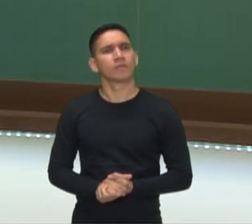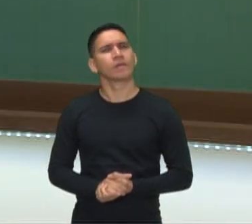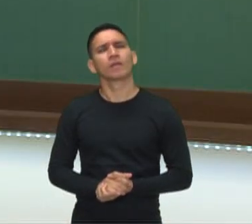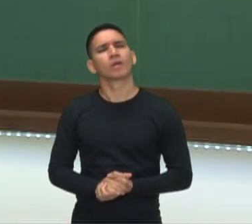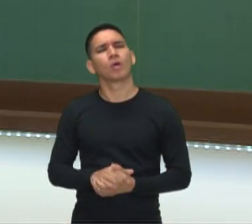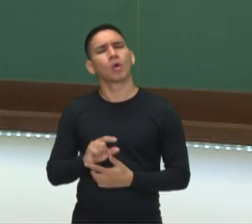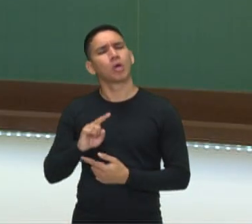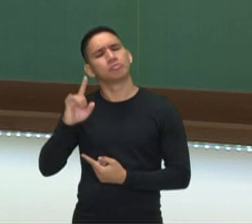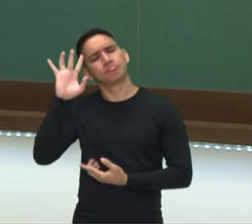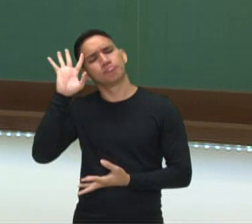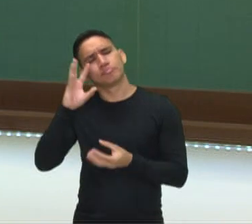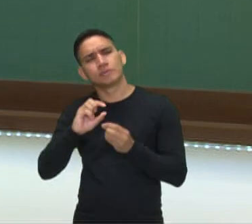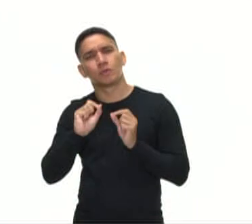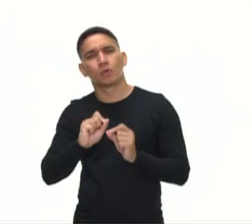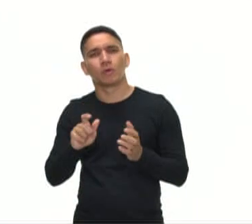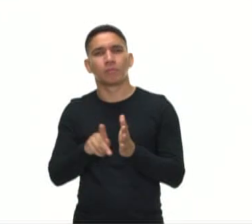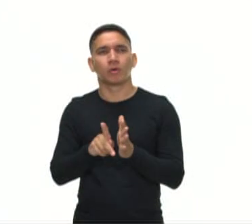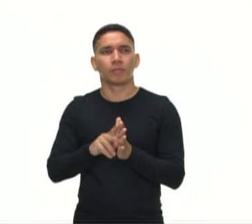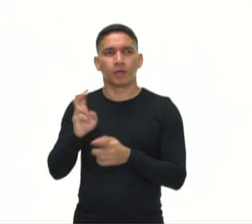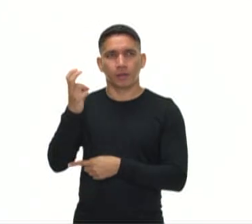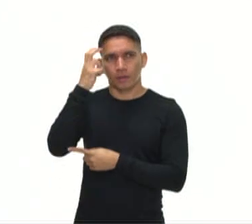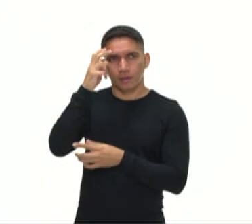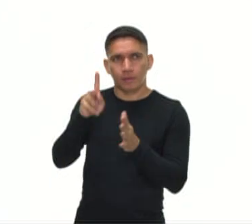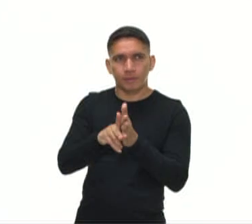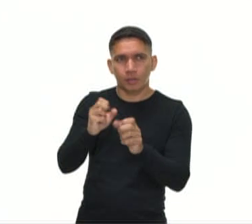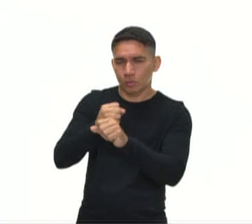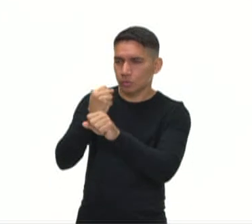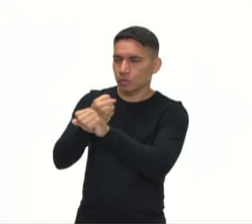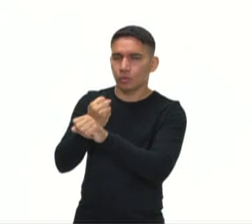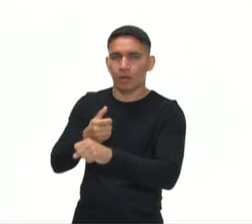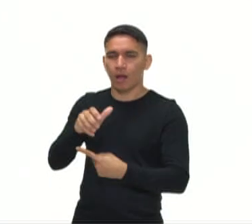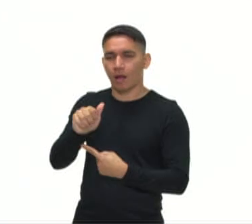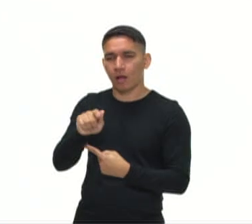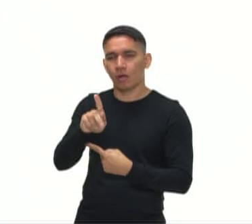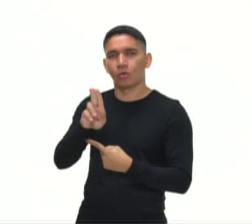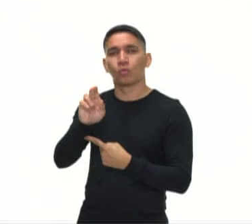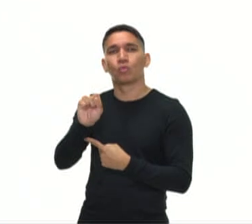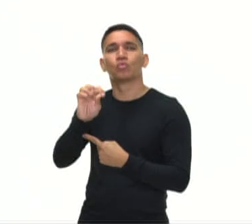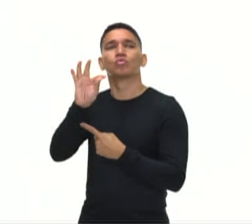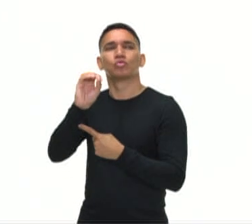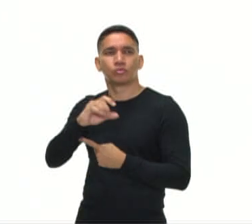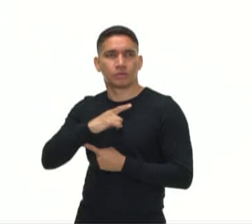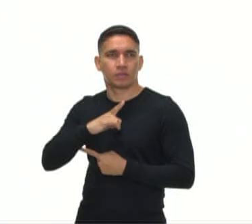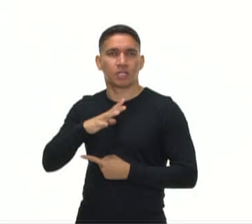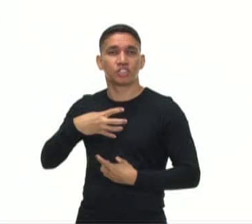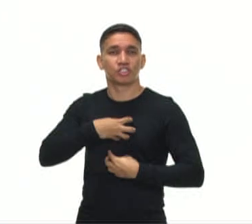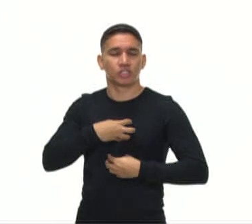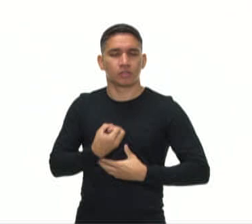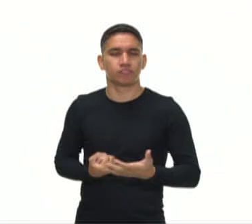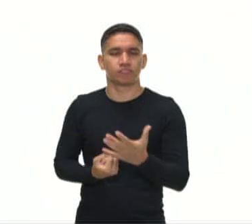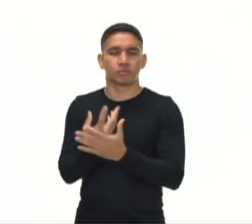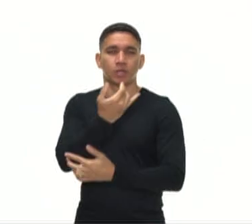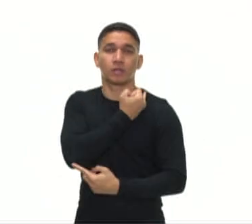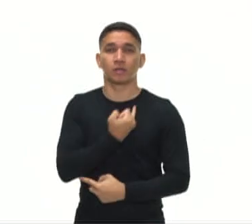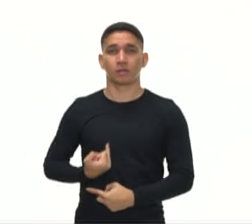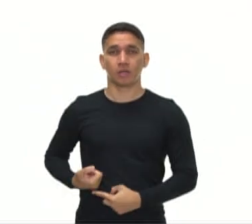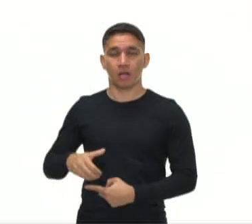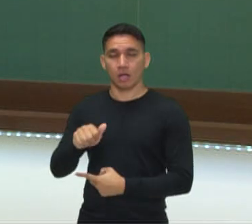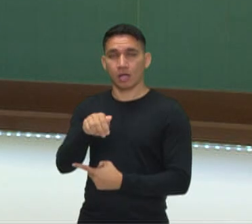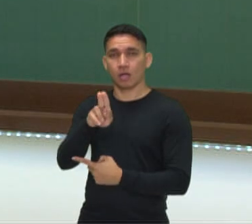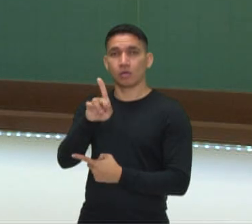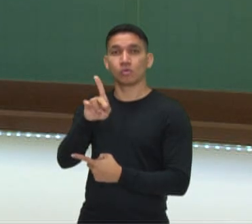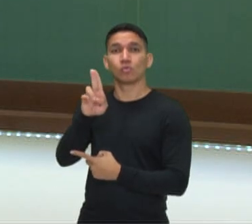Idealização. A cultura ao lado chama-se Augusto de Prima Porta, é a mais famosa cultura do Império Romano. Nela está representada de maneira idealizada o imperador Otávio